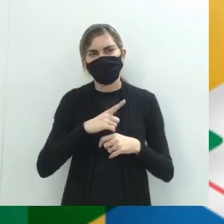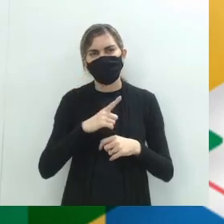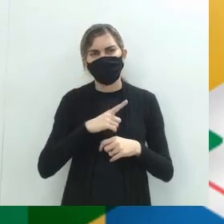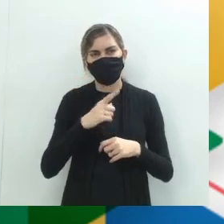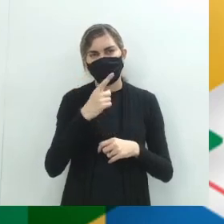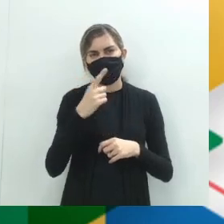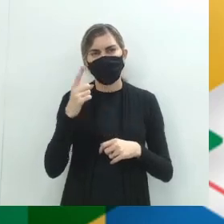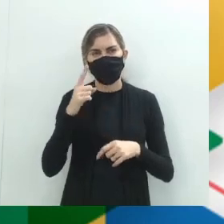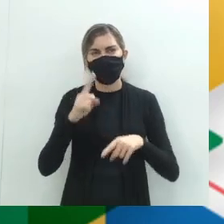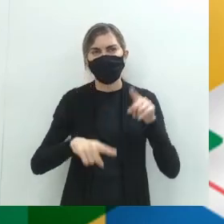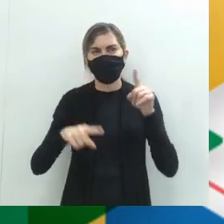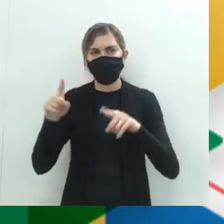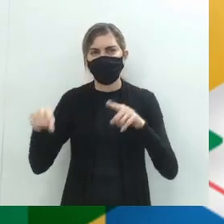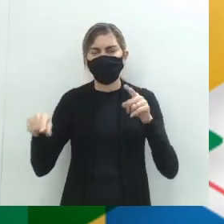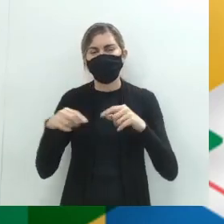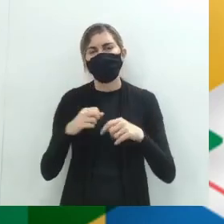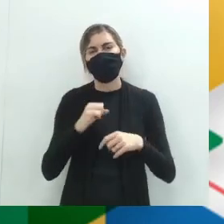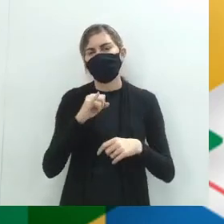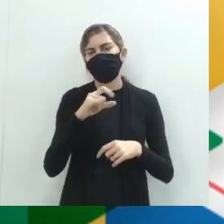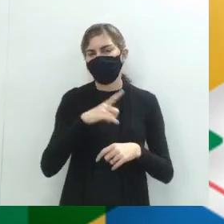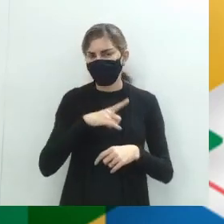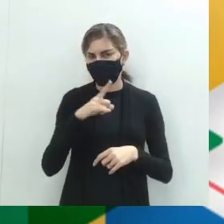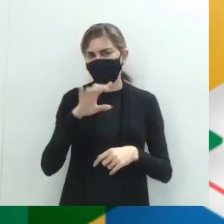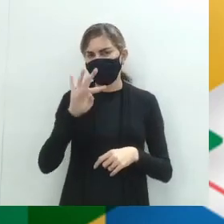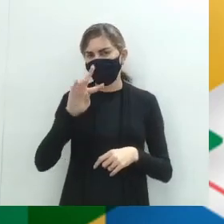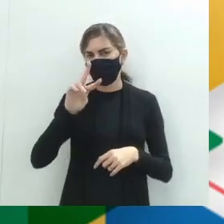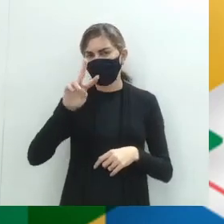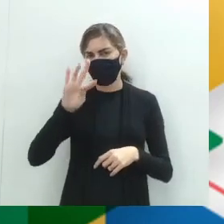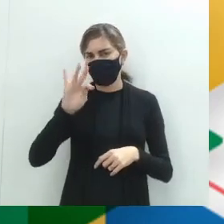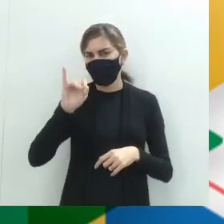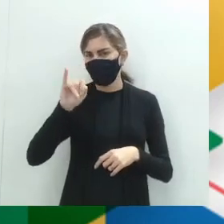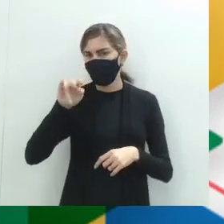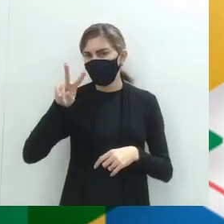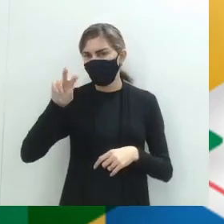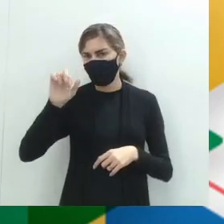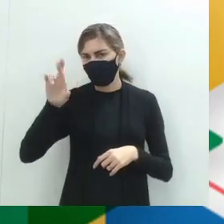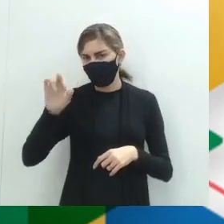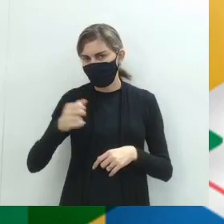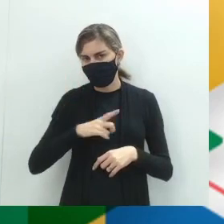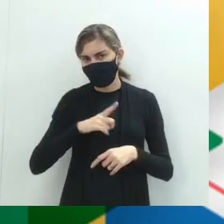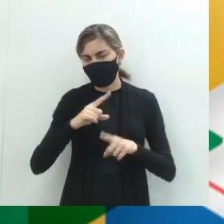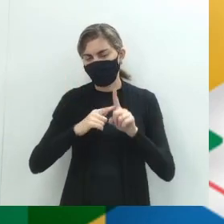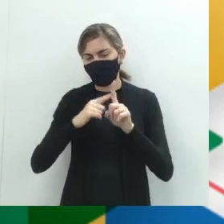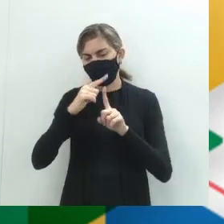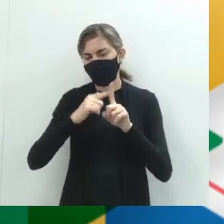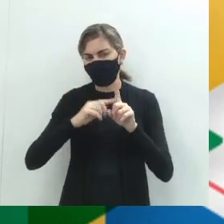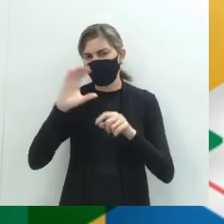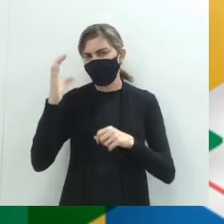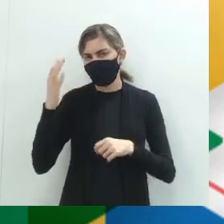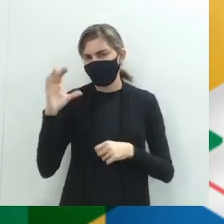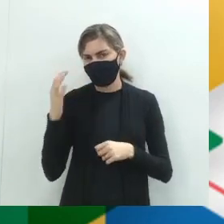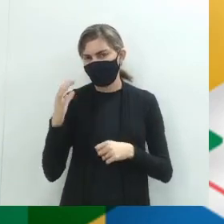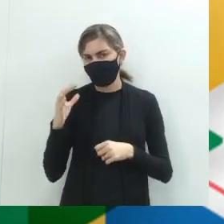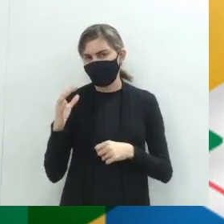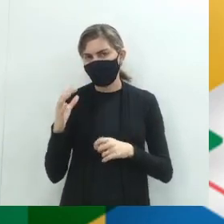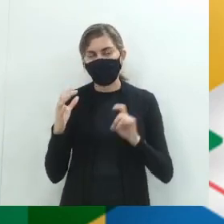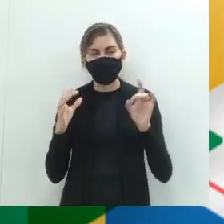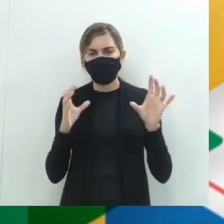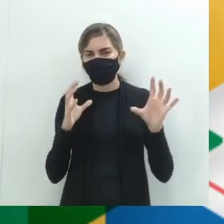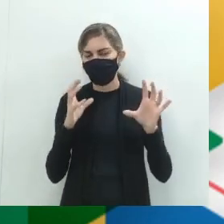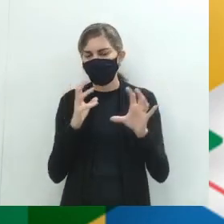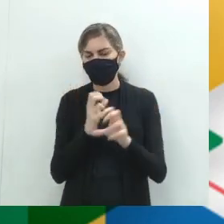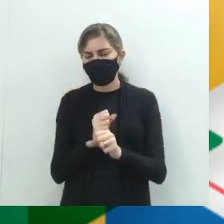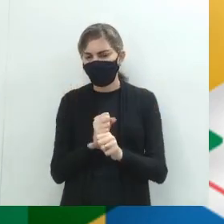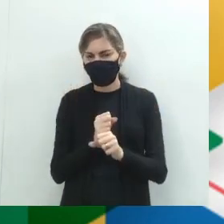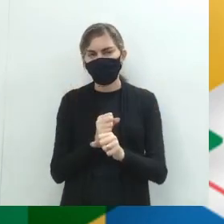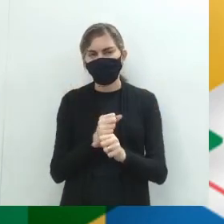Luiz? Entendeu, Jaidete? Se tu tiveres a temperatura em Celsius e somar